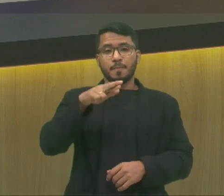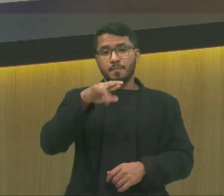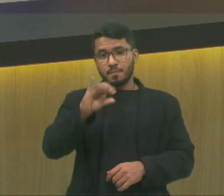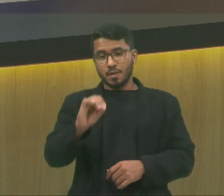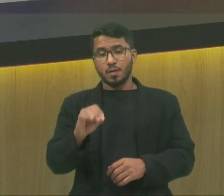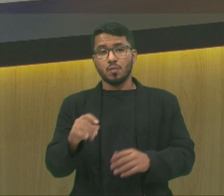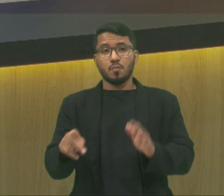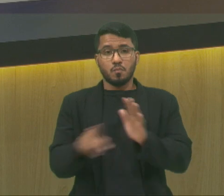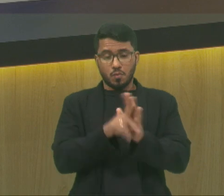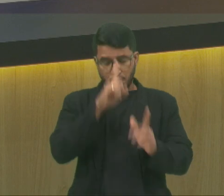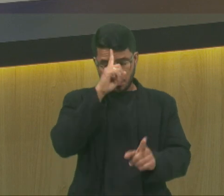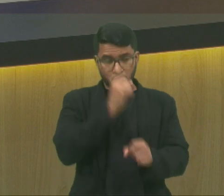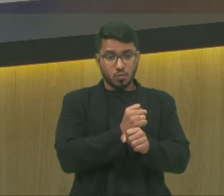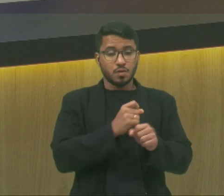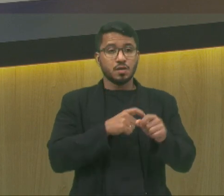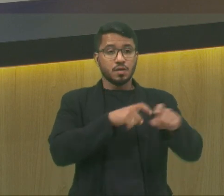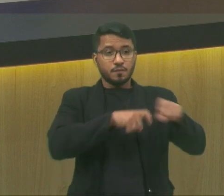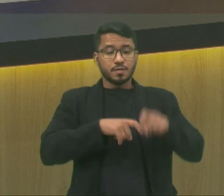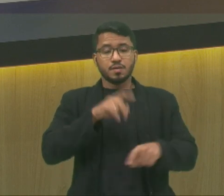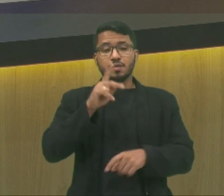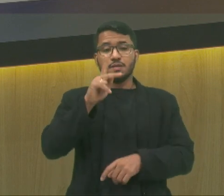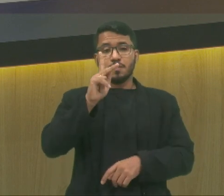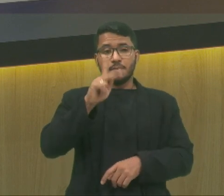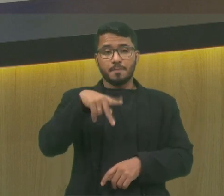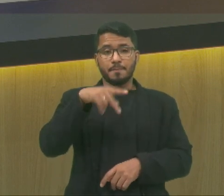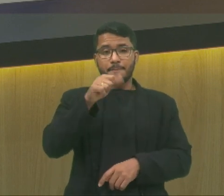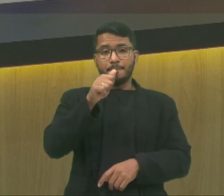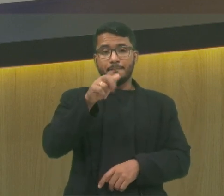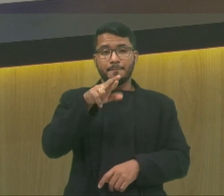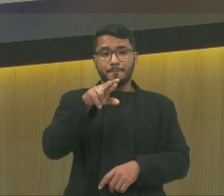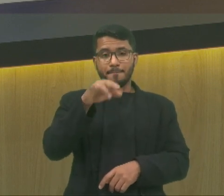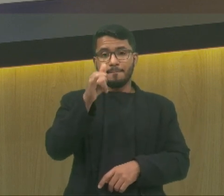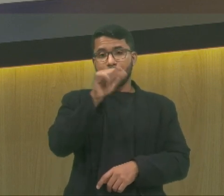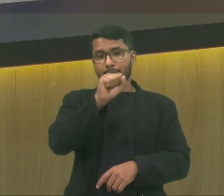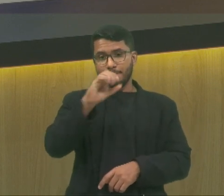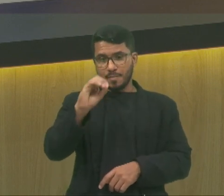Fazenda Paraíso, e, através desta fazenda, o